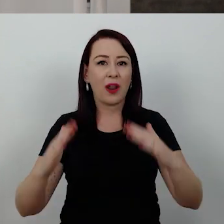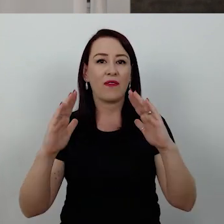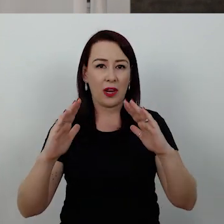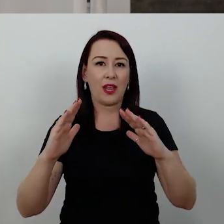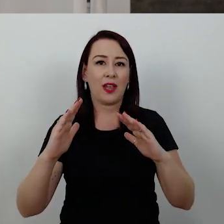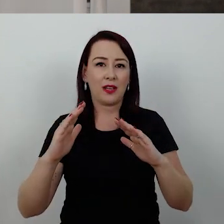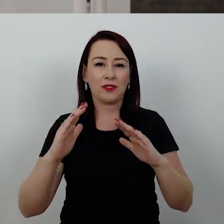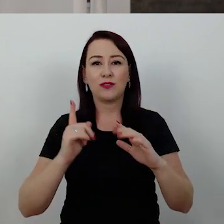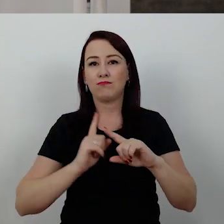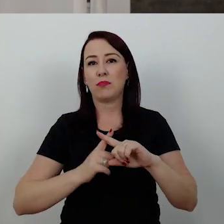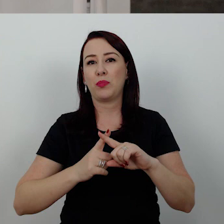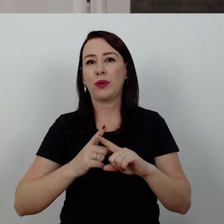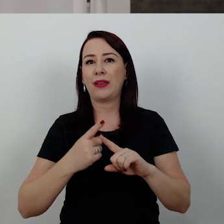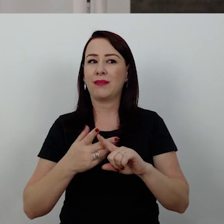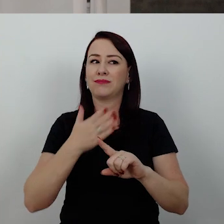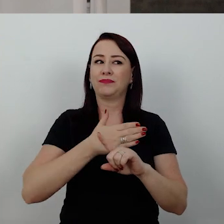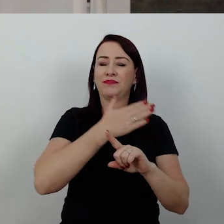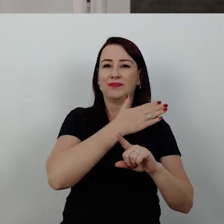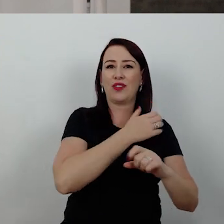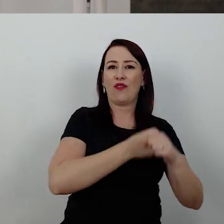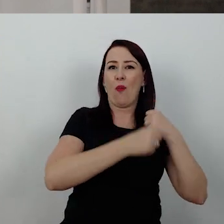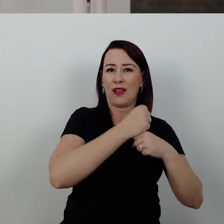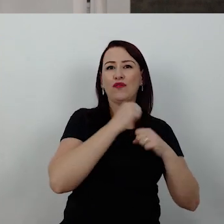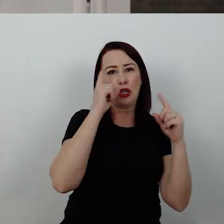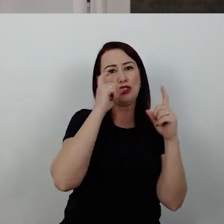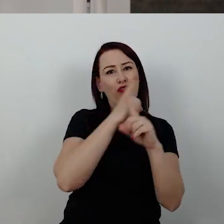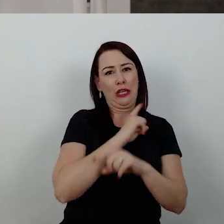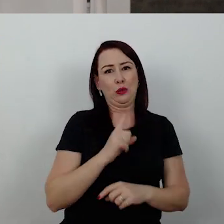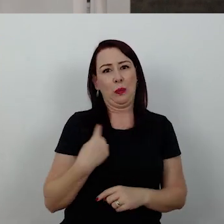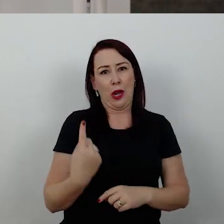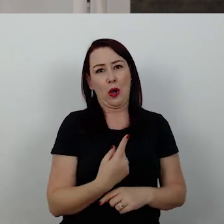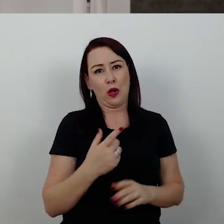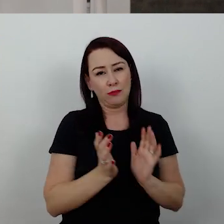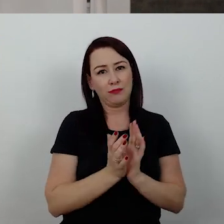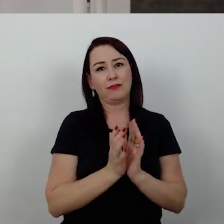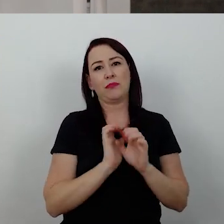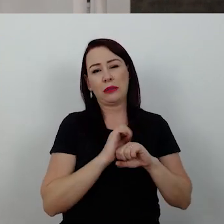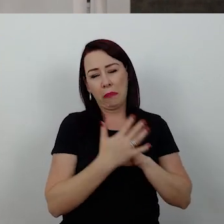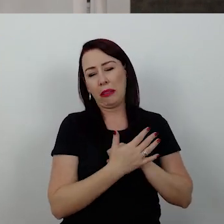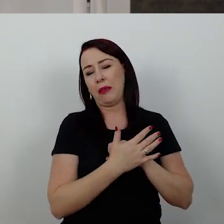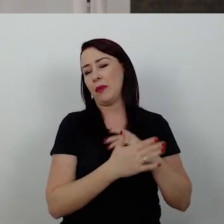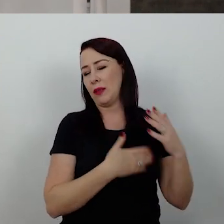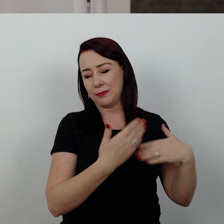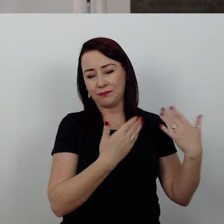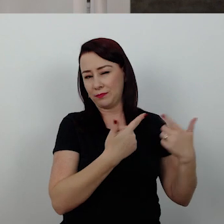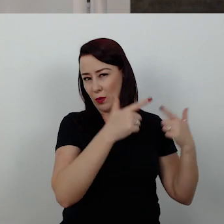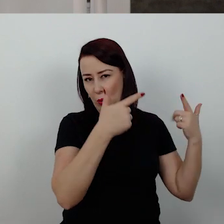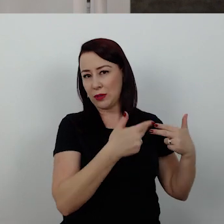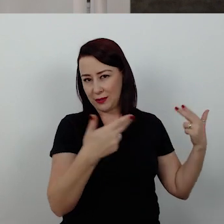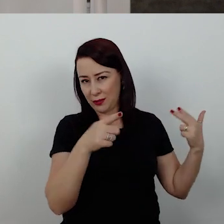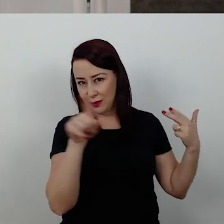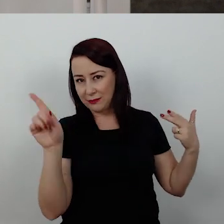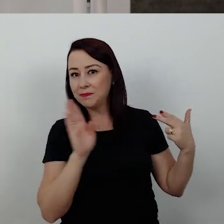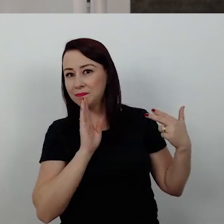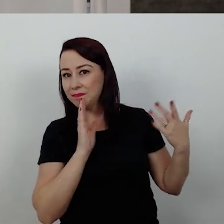frente, porque foi realmente anos muito difíceis, assim, atravessados pelo setor, pela pandemia e por outras várias questões que a gente